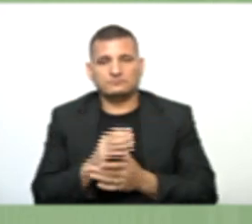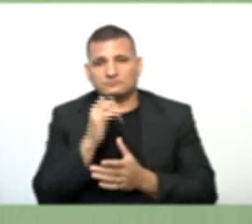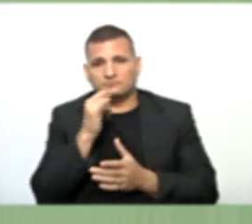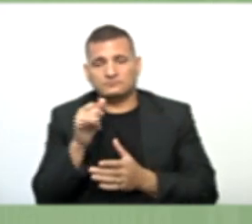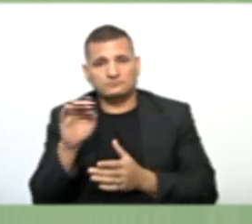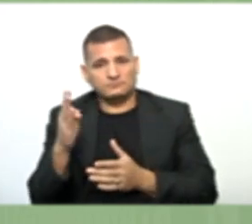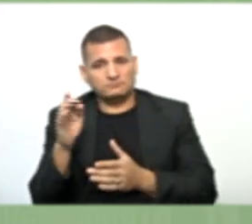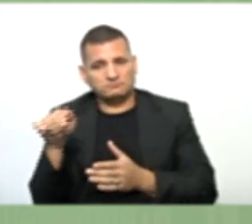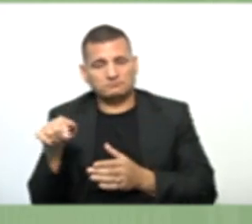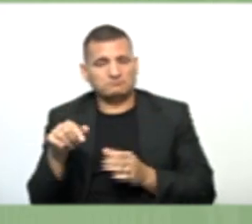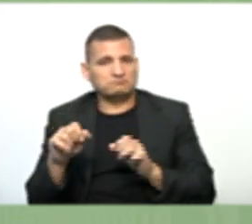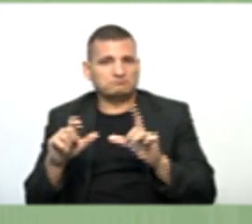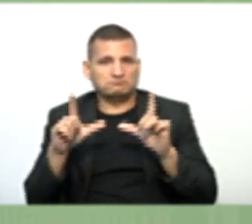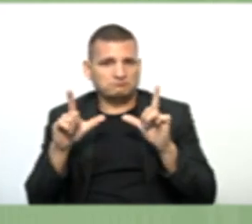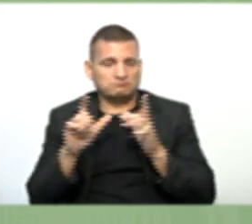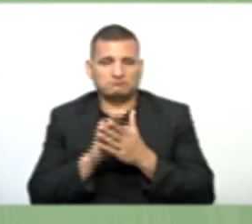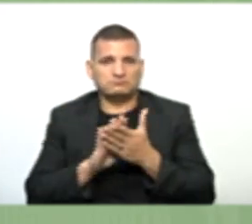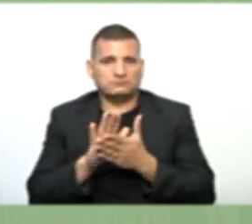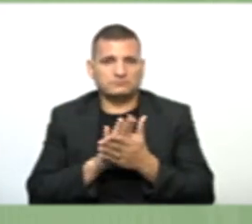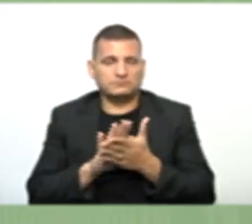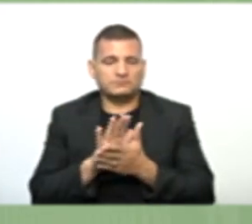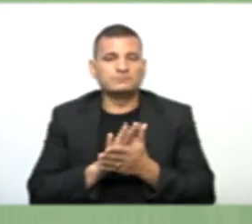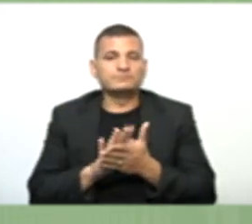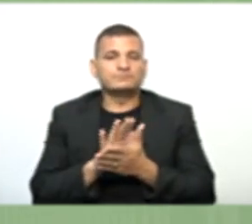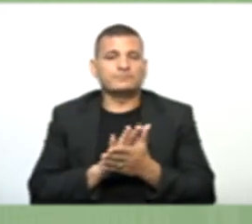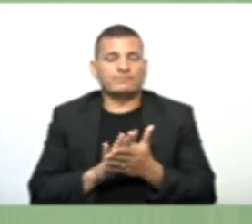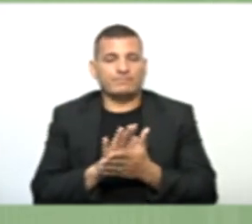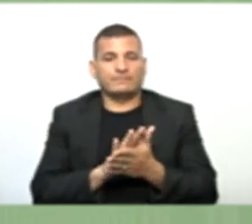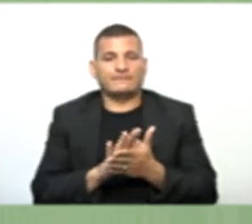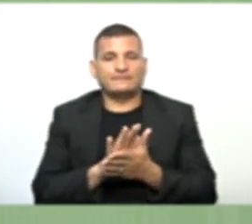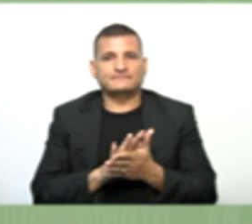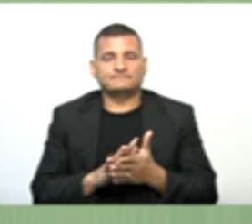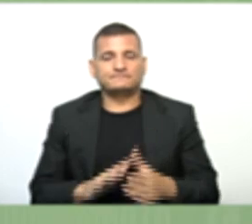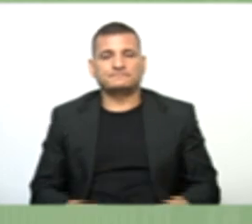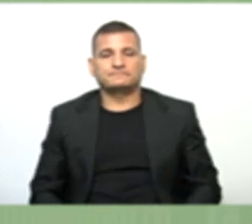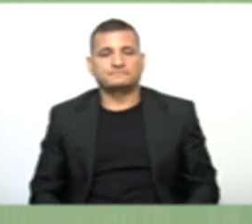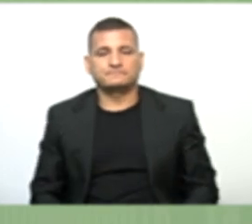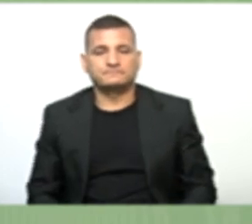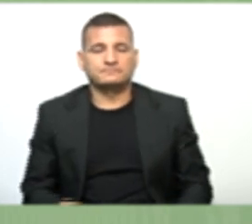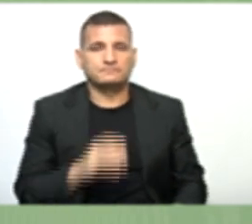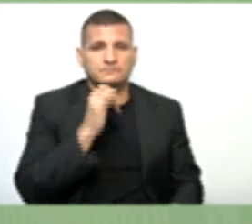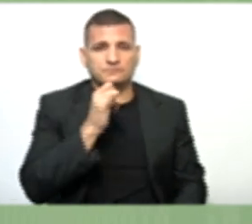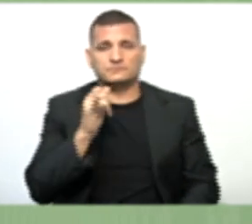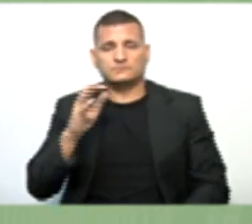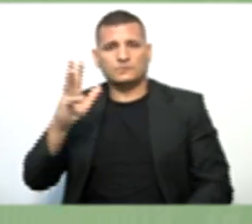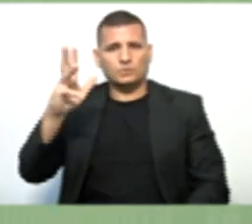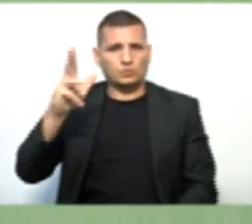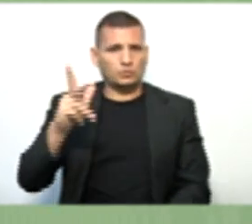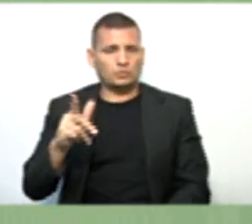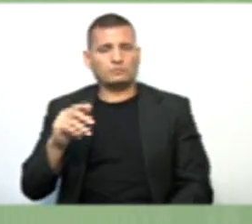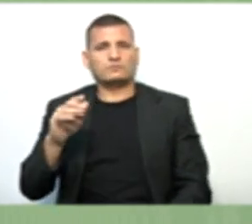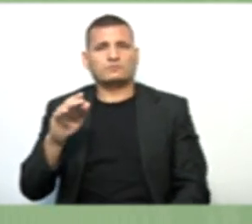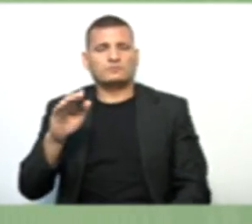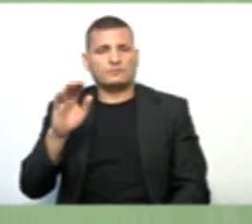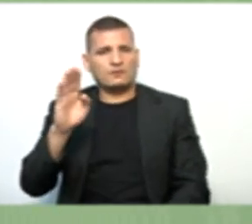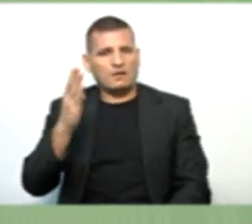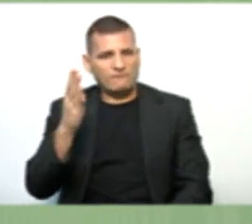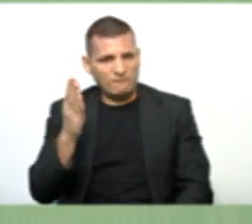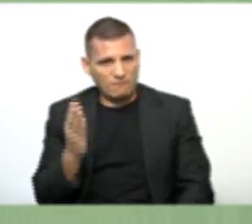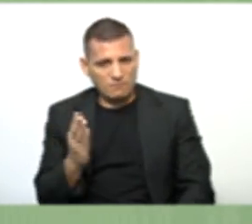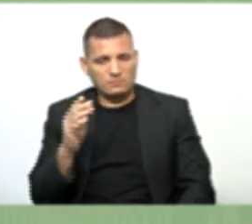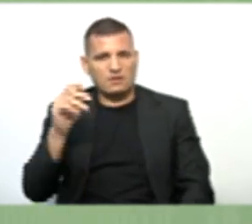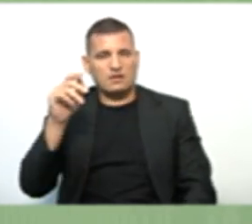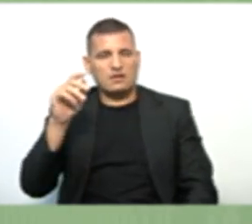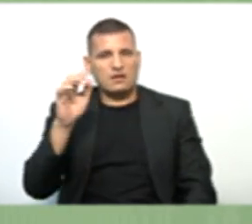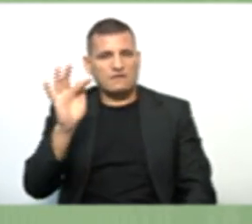não vai executar o comando 3, ou isso mesmo, o comando 3. Então, se todas as condições forem falsas, ele não vai fazer nenhum dos